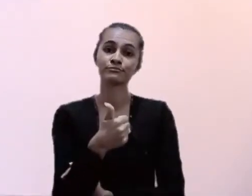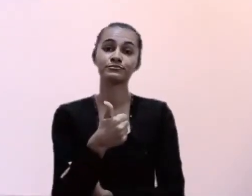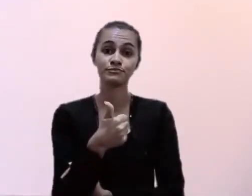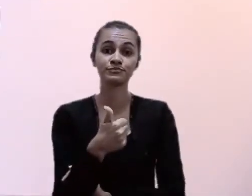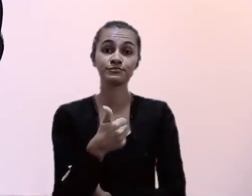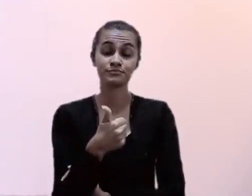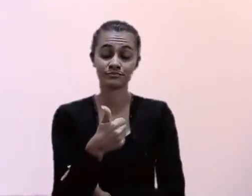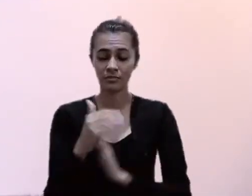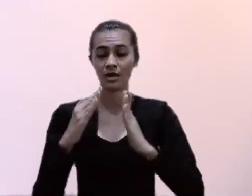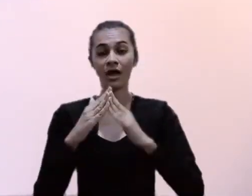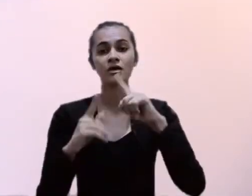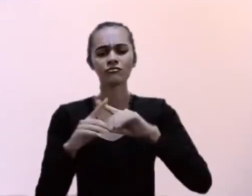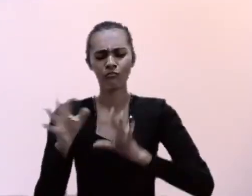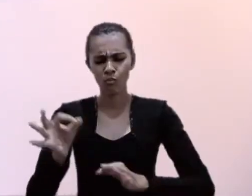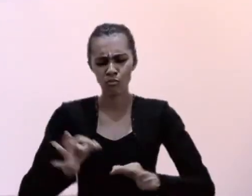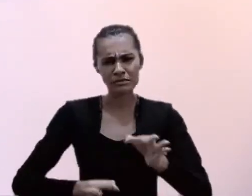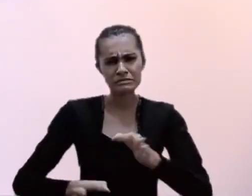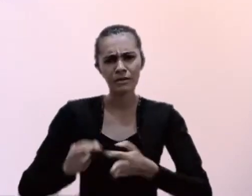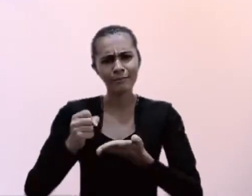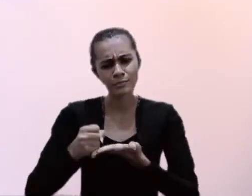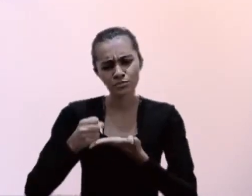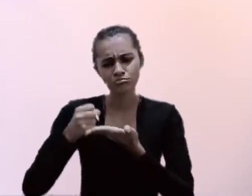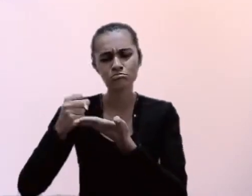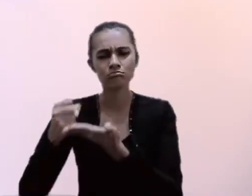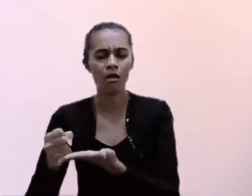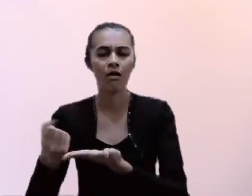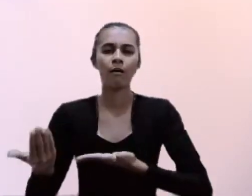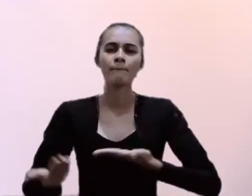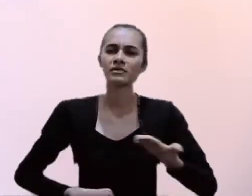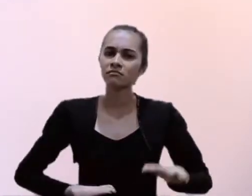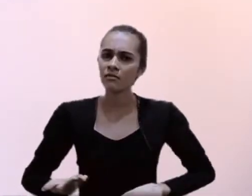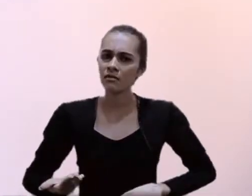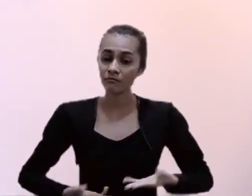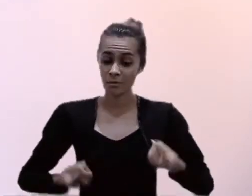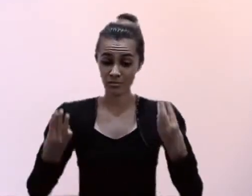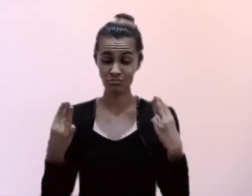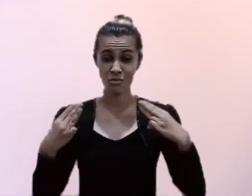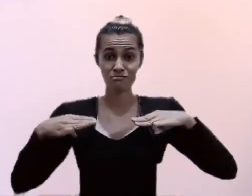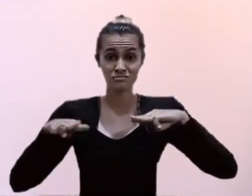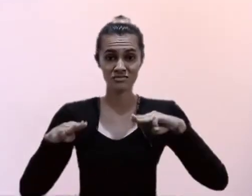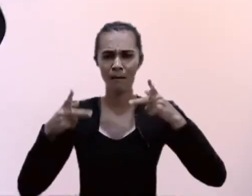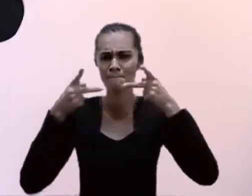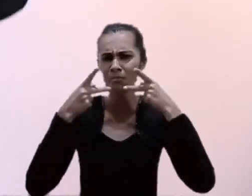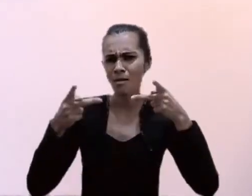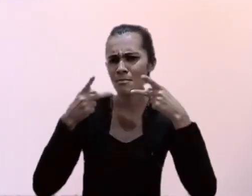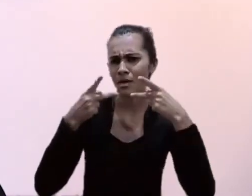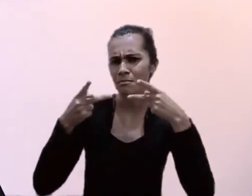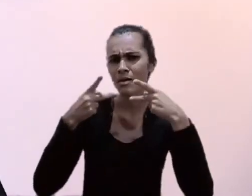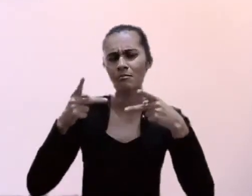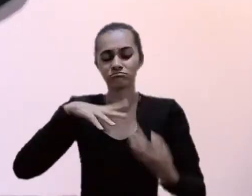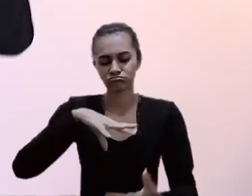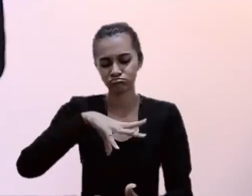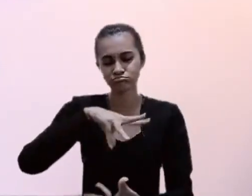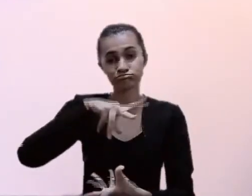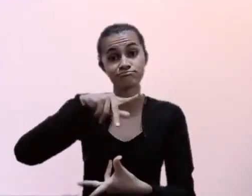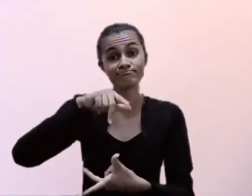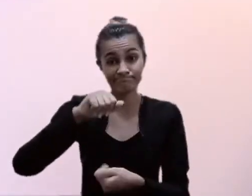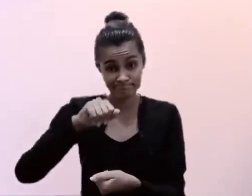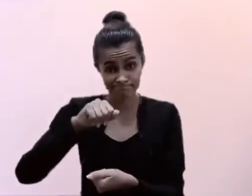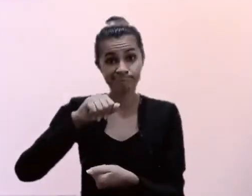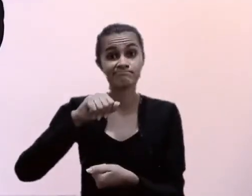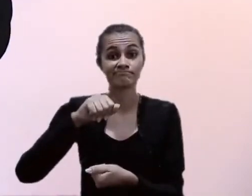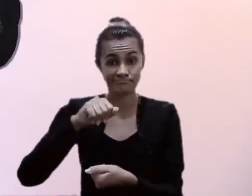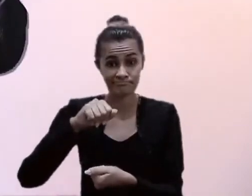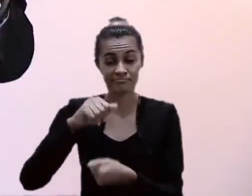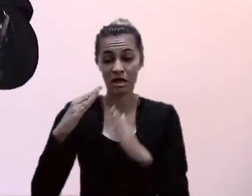servir. E a sua missão é levar o evangelho ao mundo. A igreja existe para cumprir estas palavras de